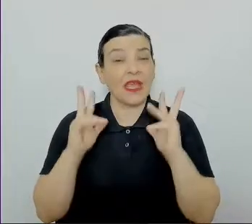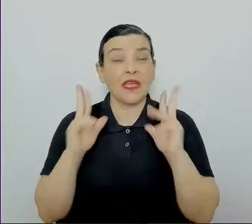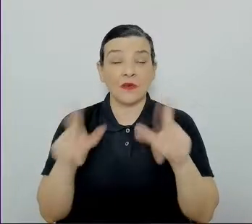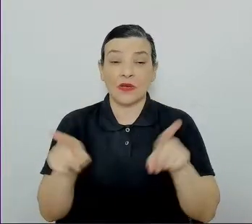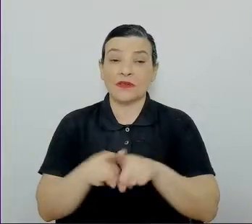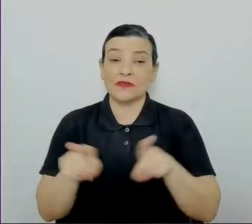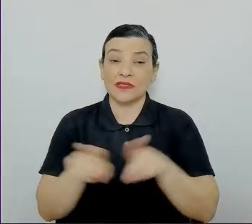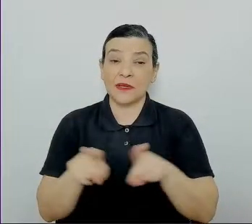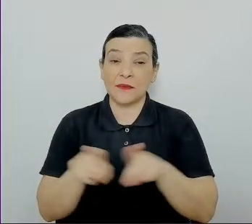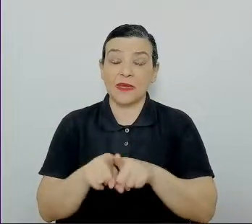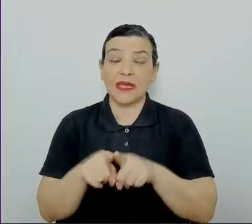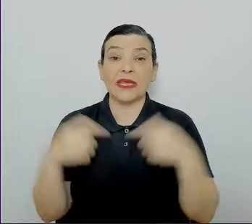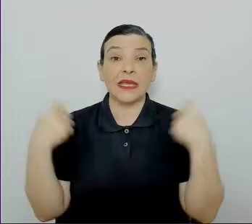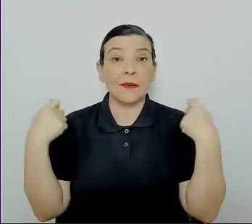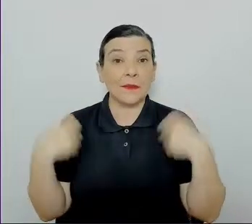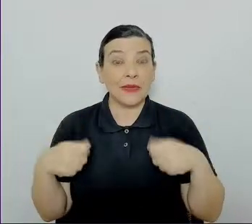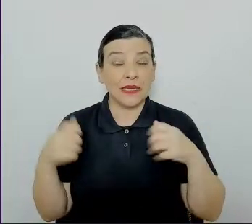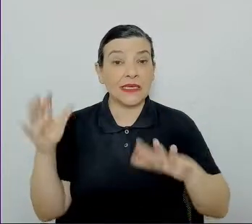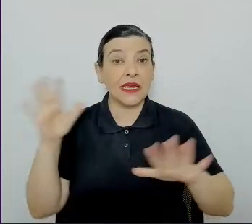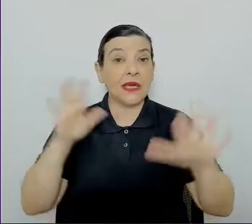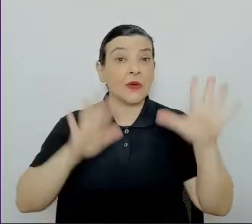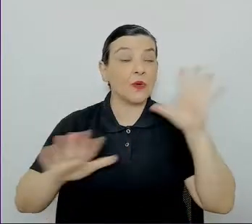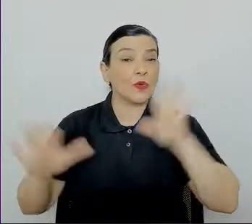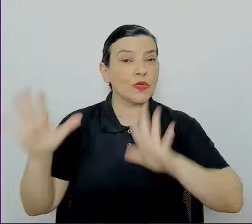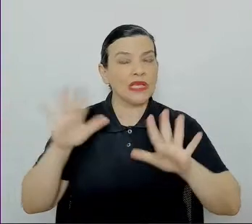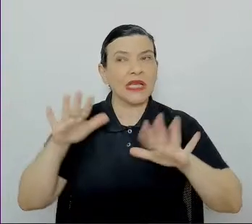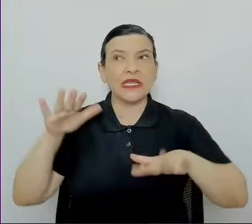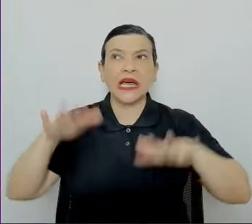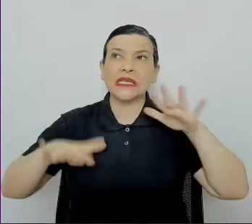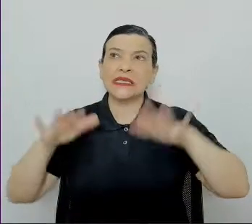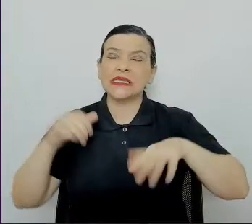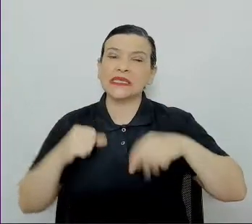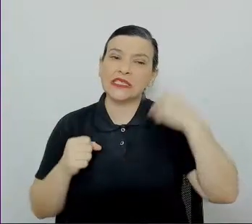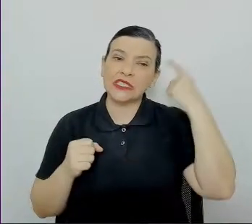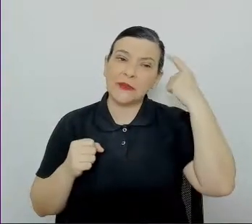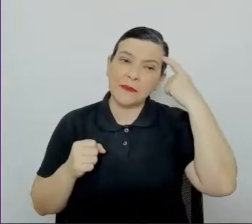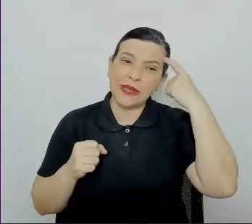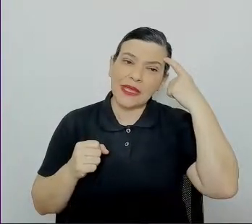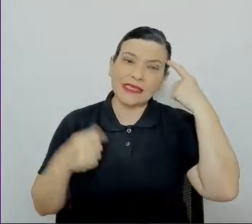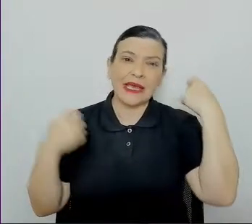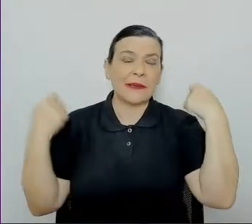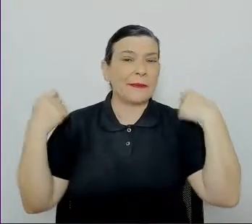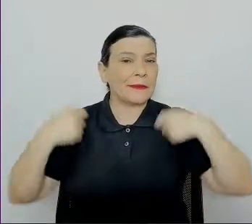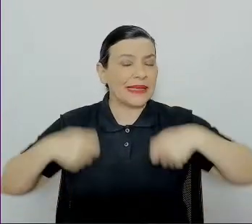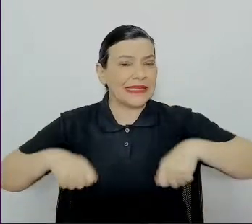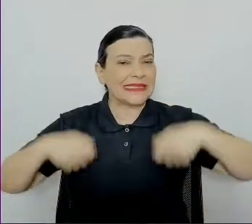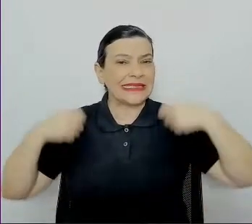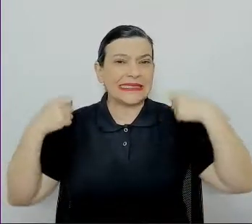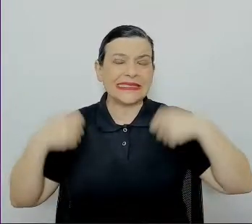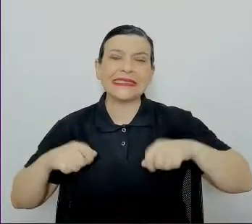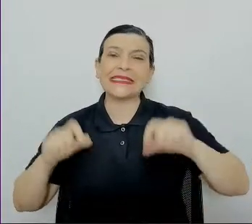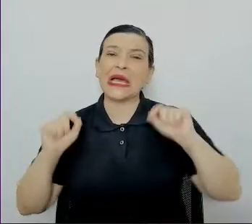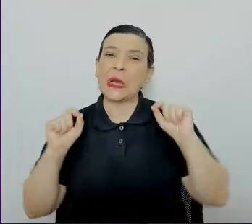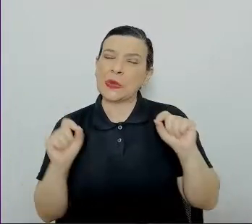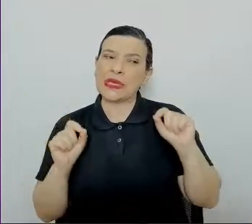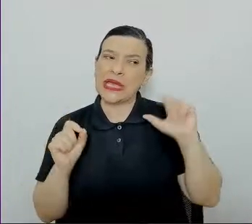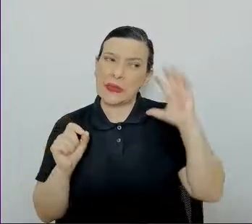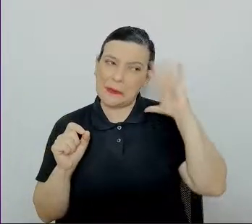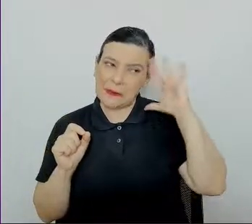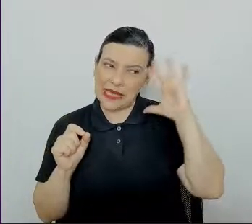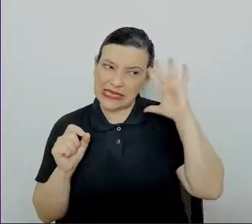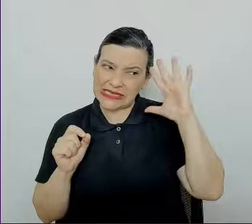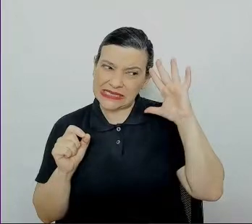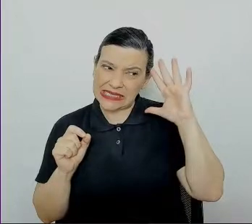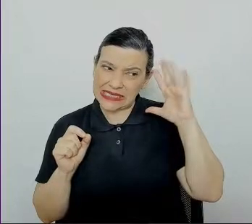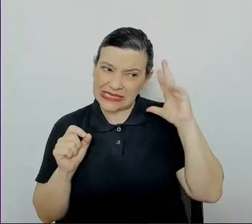é isso que a gente tem que tomar cuidado. Como seres humanos, a gente costuma pensar assim. A gente tem que saber que a gente pensa desse jeito, que não é um jeito certo, para evitar e